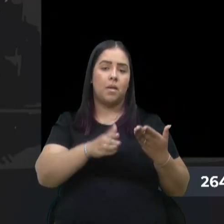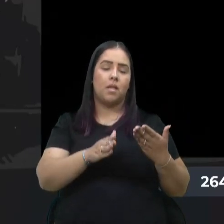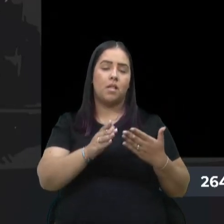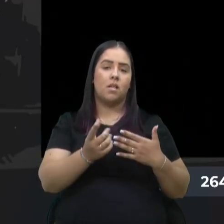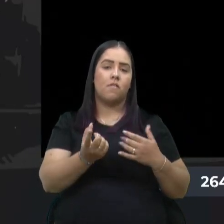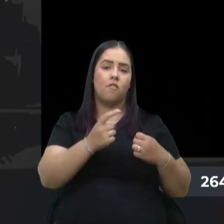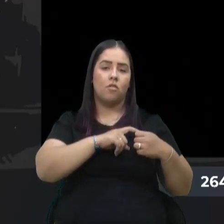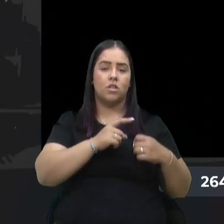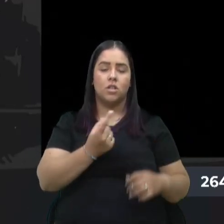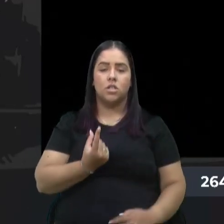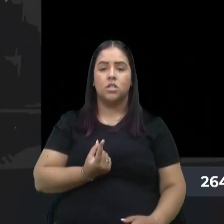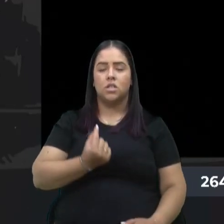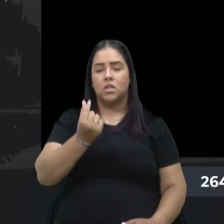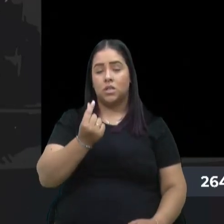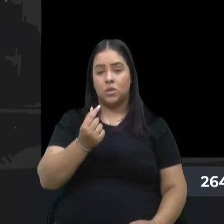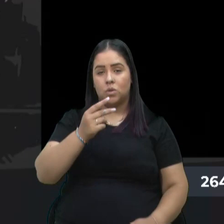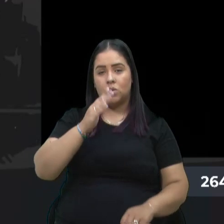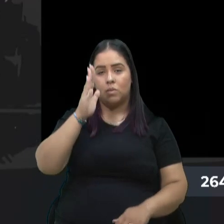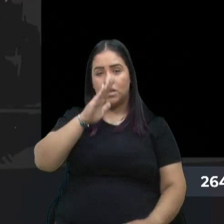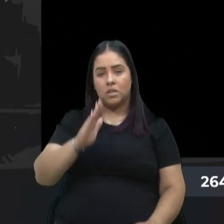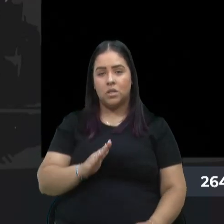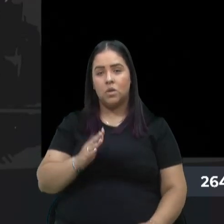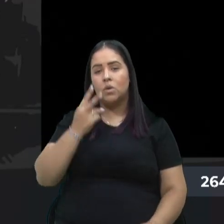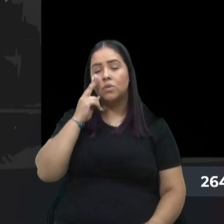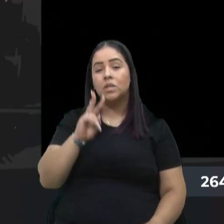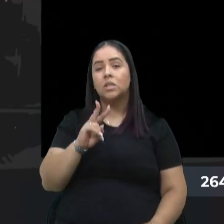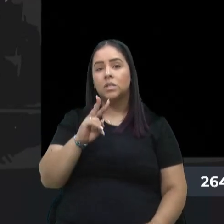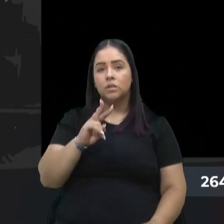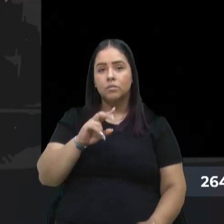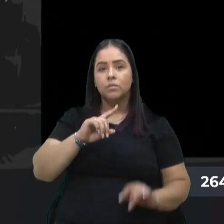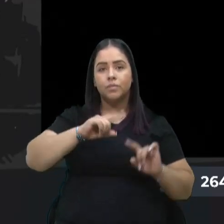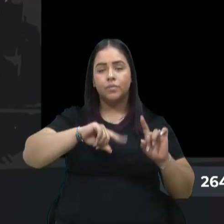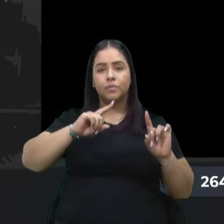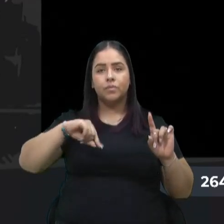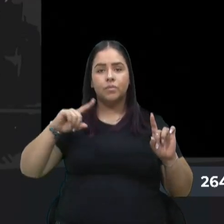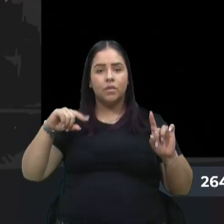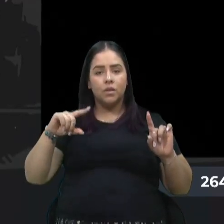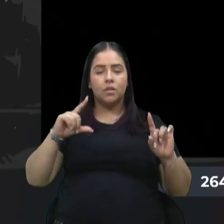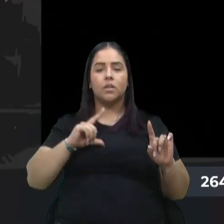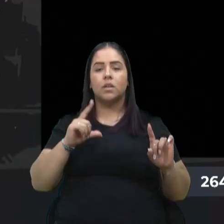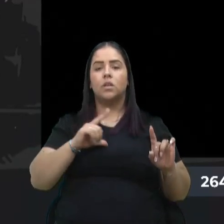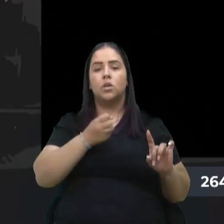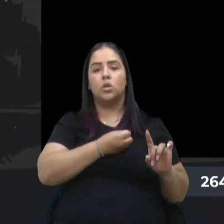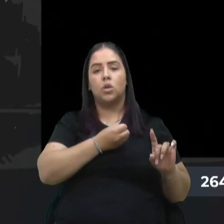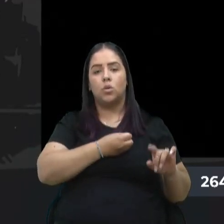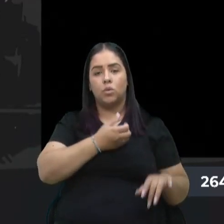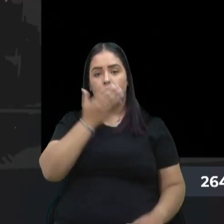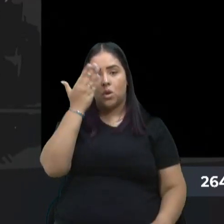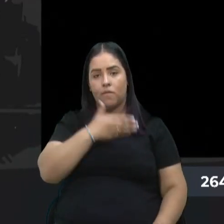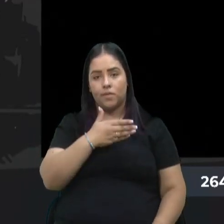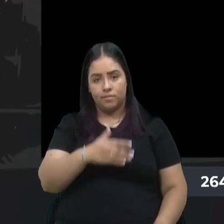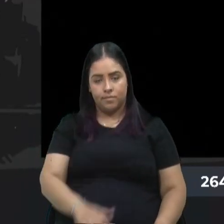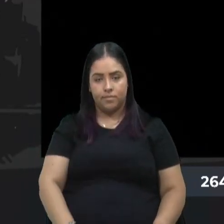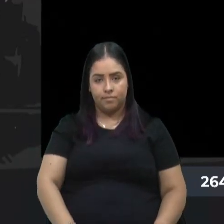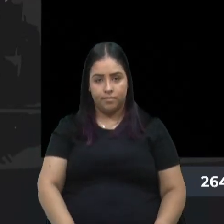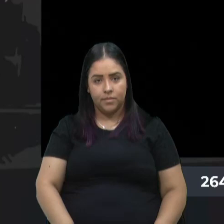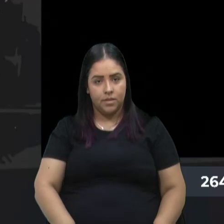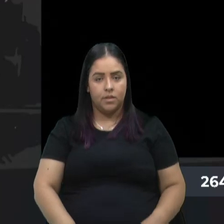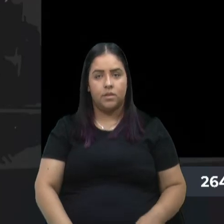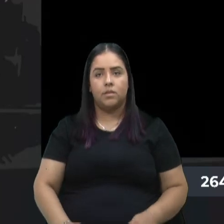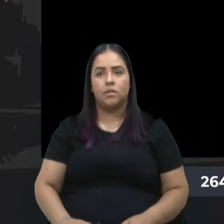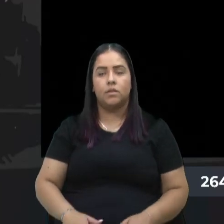do Brasil. Não é pouco que eu estou falando. Olha o gráfico. Números provam, o resto trovam. E eu